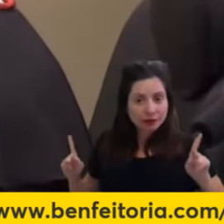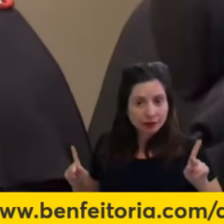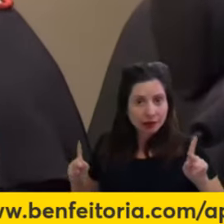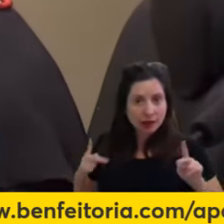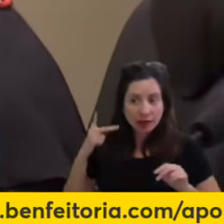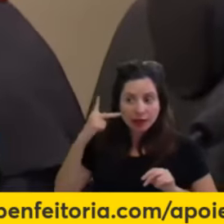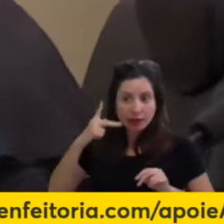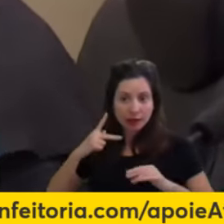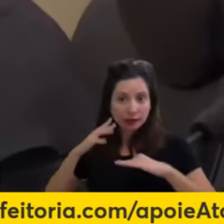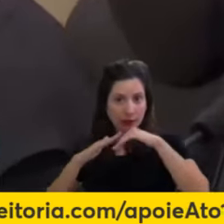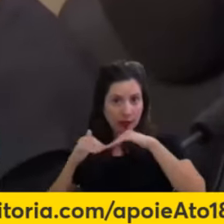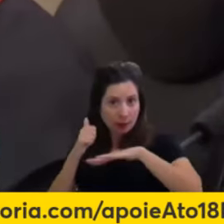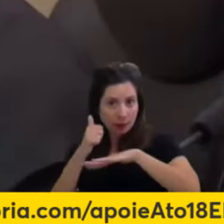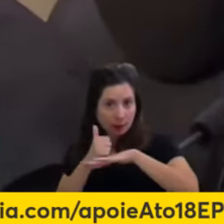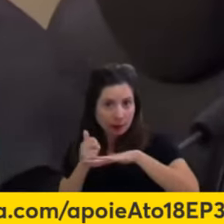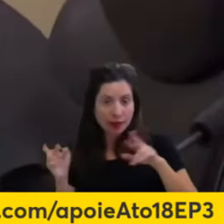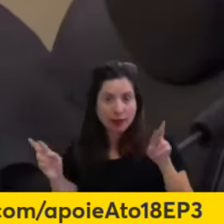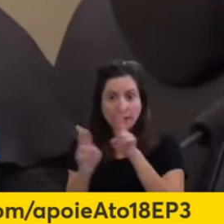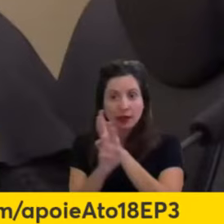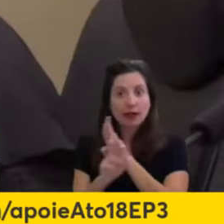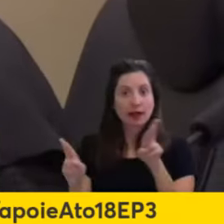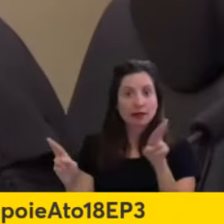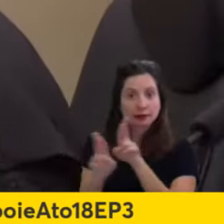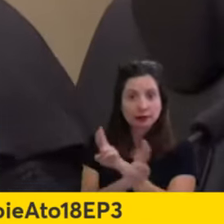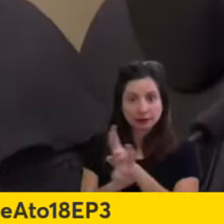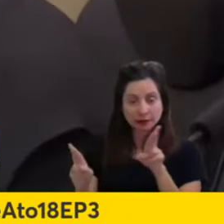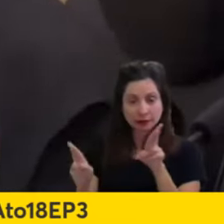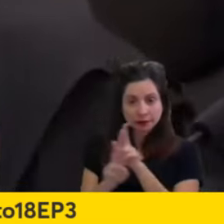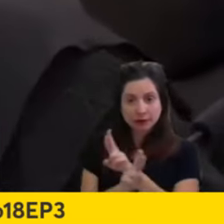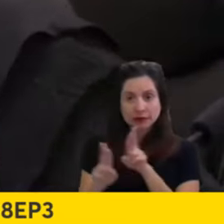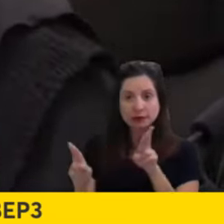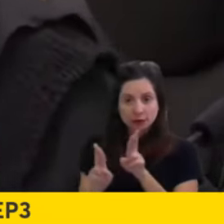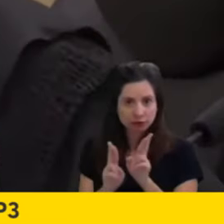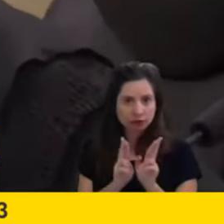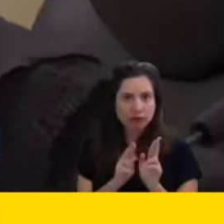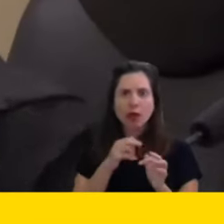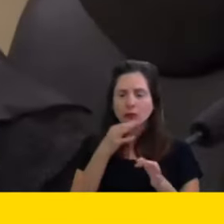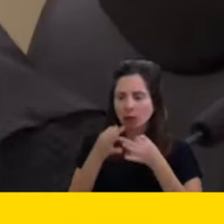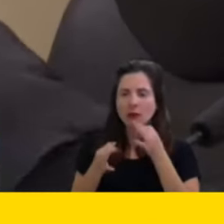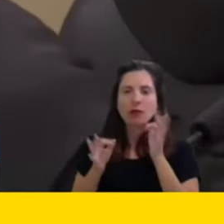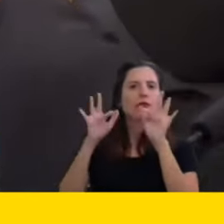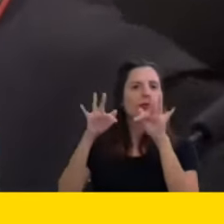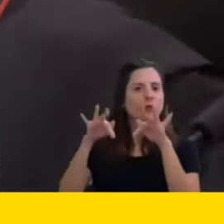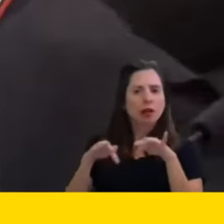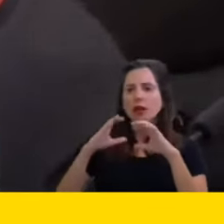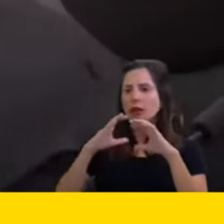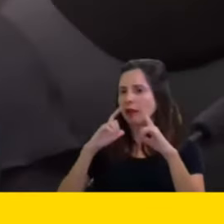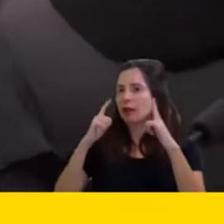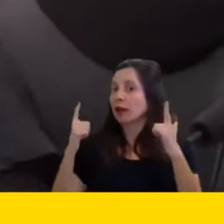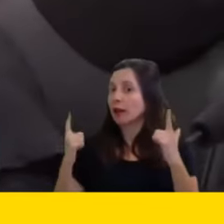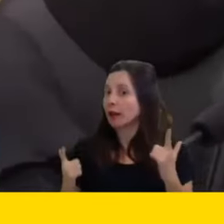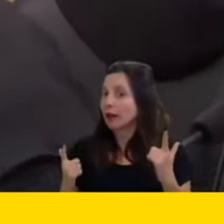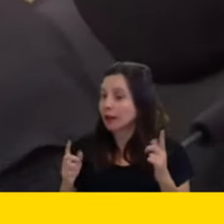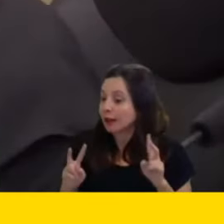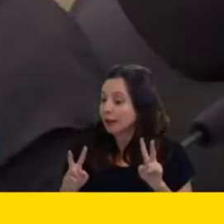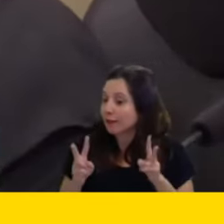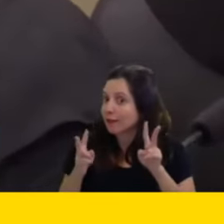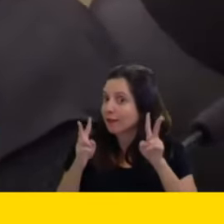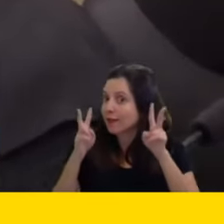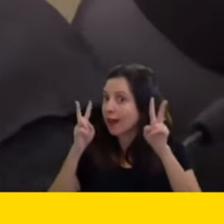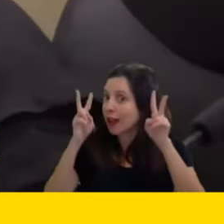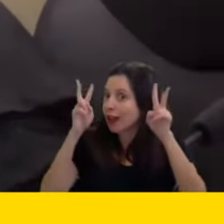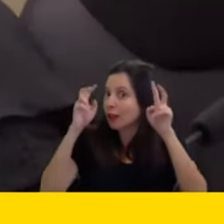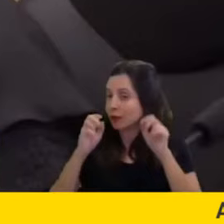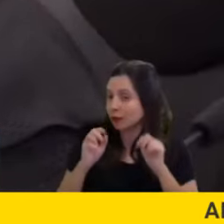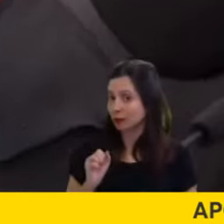eh com relação as as alegações finais é claro como sempre em relação aos valores imputados sobretudo